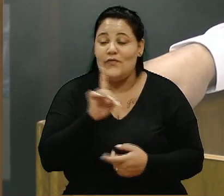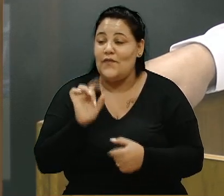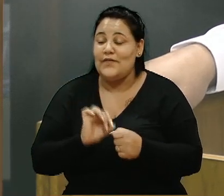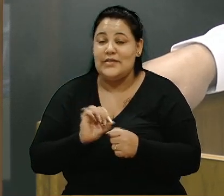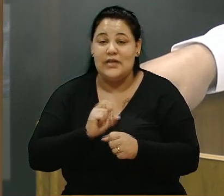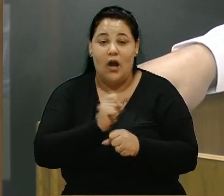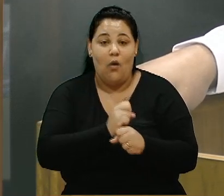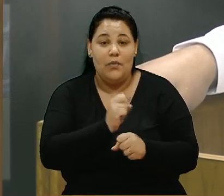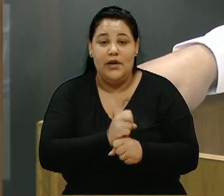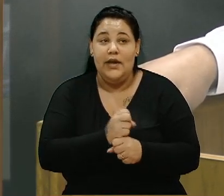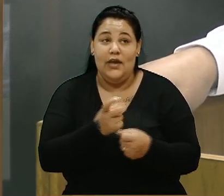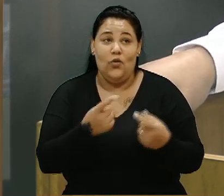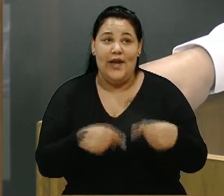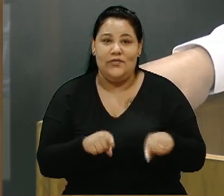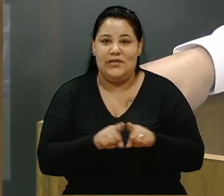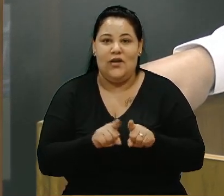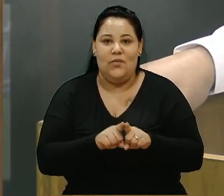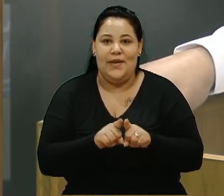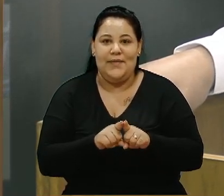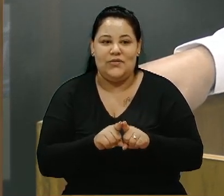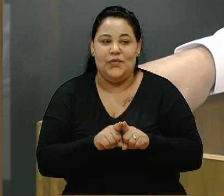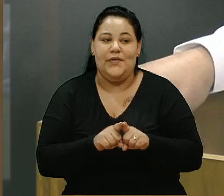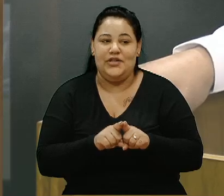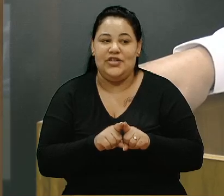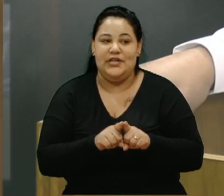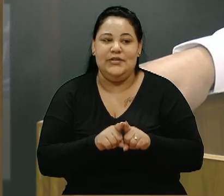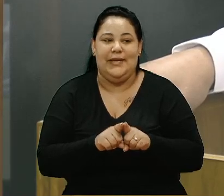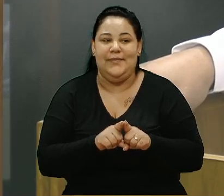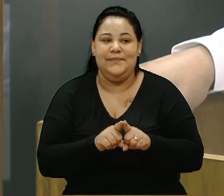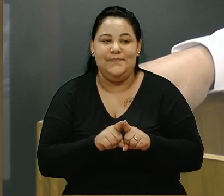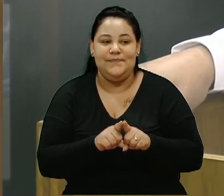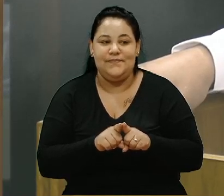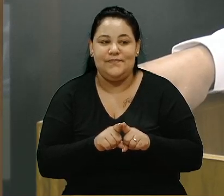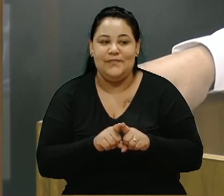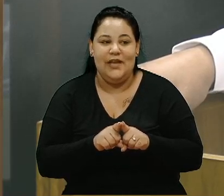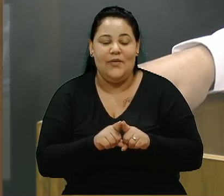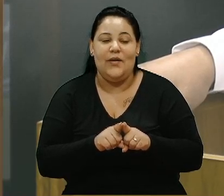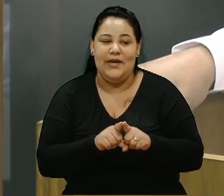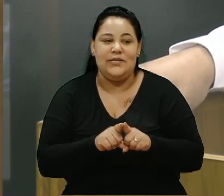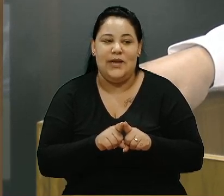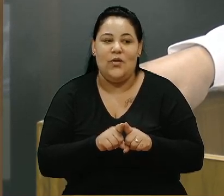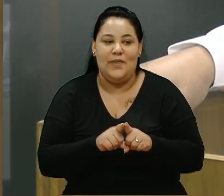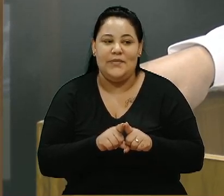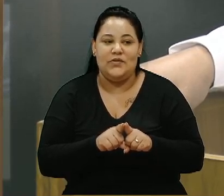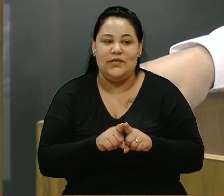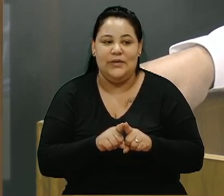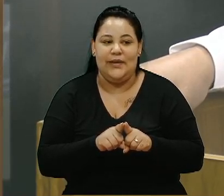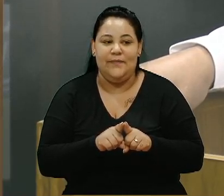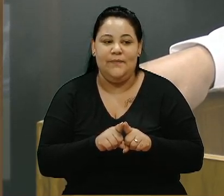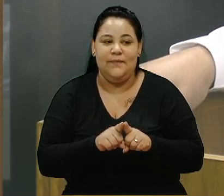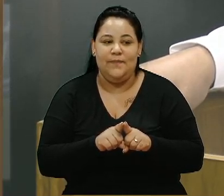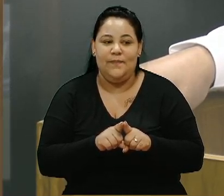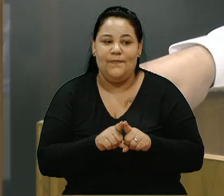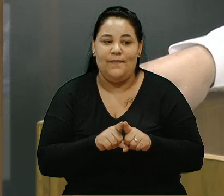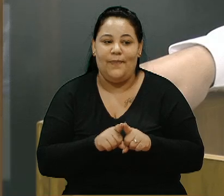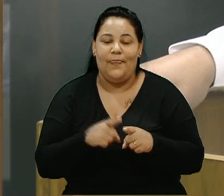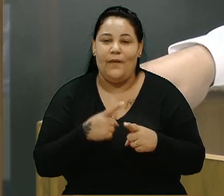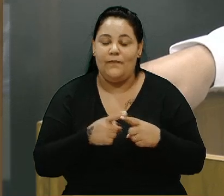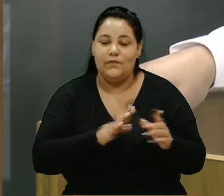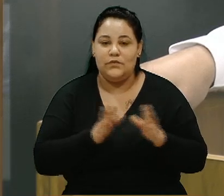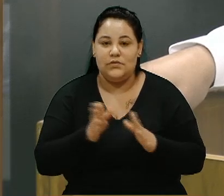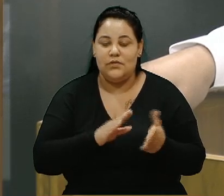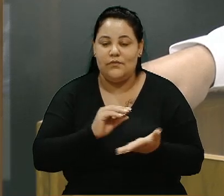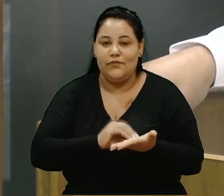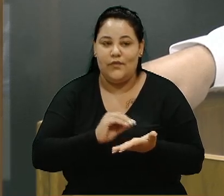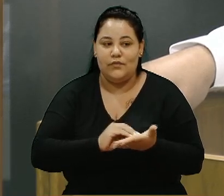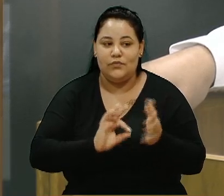dinheiro? Pode dizer que não tem dinheiro do município. Tinha do governo federal. O recurso não foi acessado por falta de projeto.